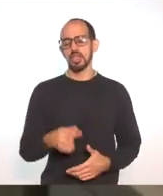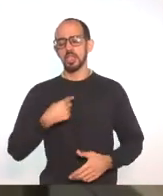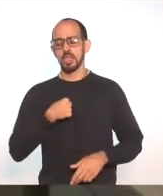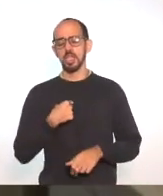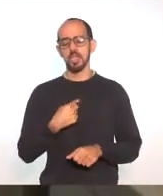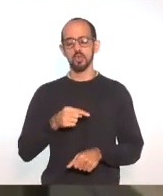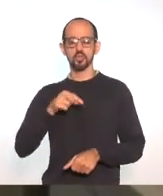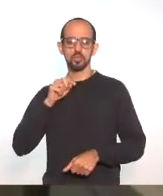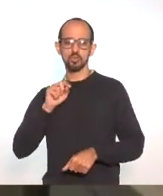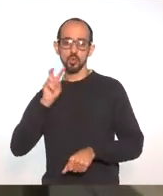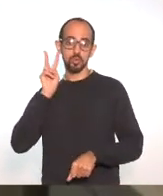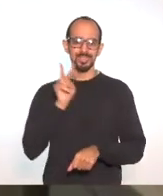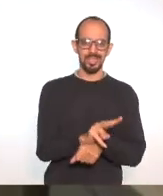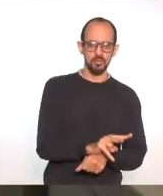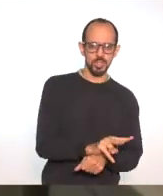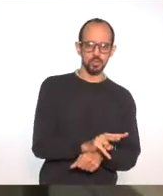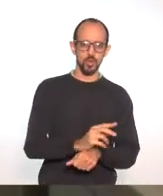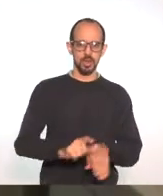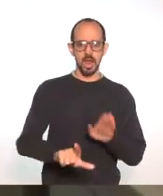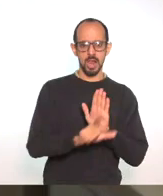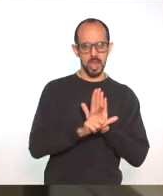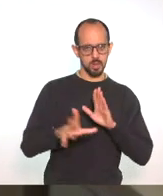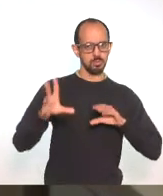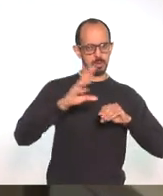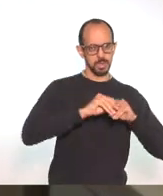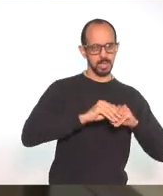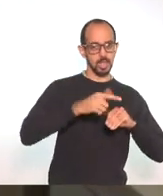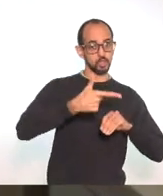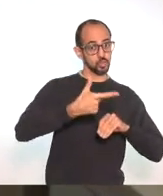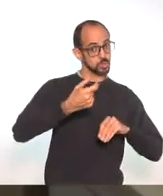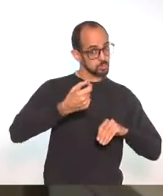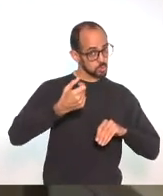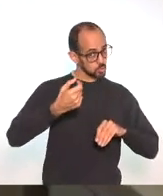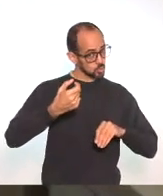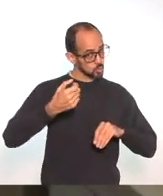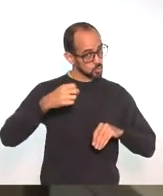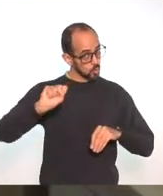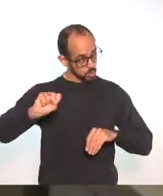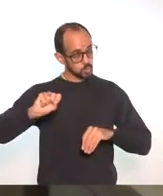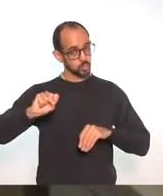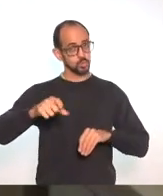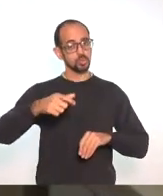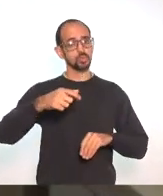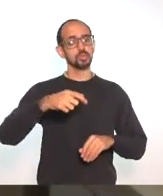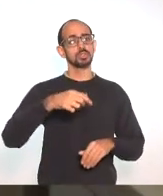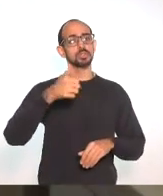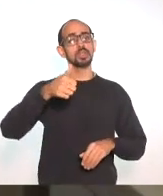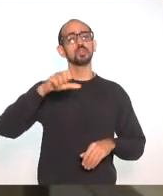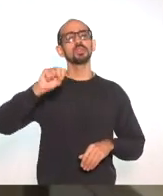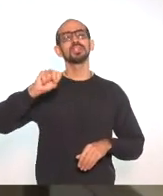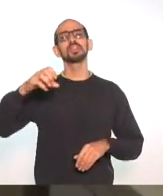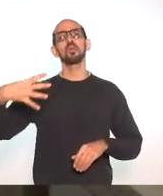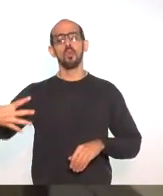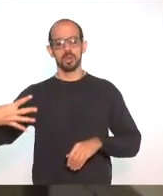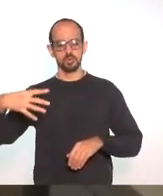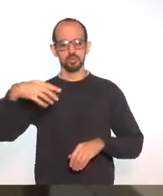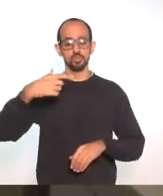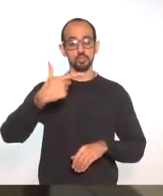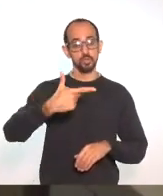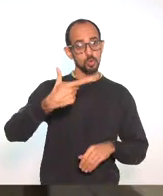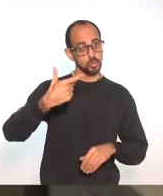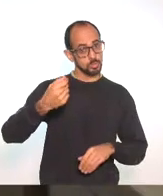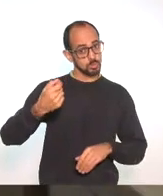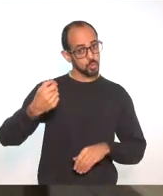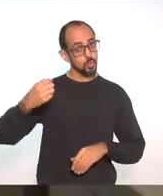complementar 184/18 estamos muito aprovado e sete morena distribuem